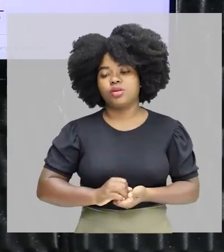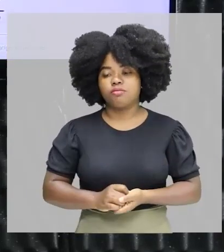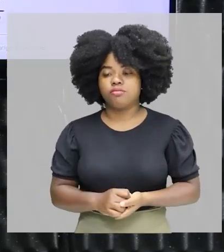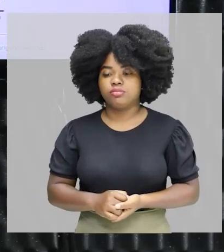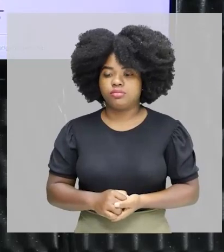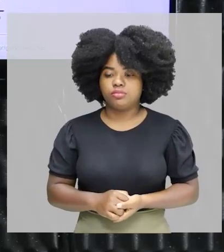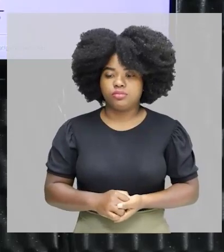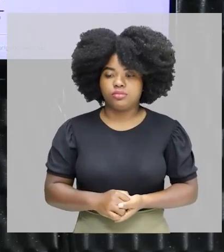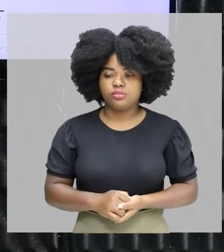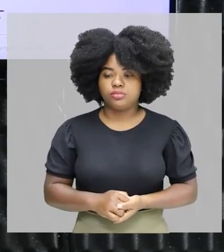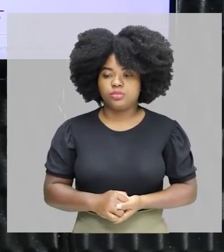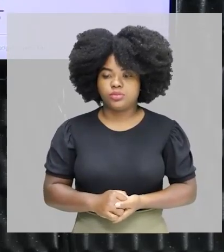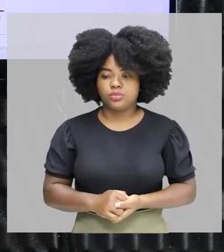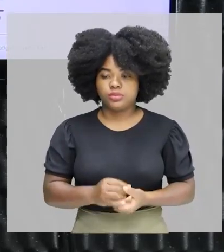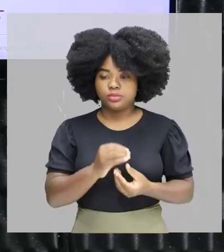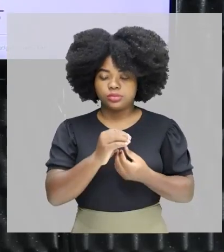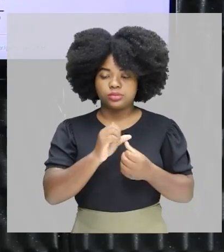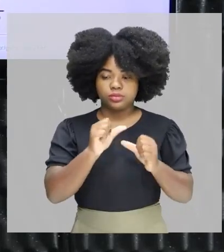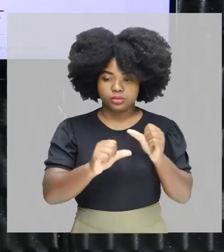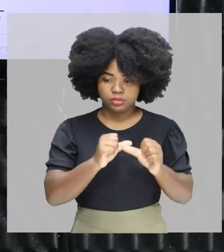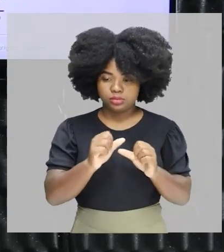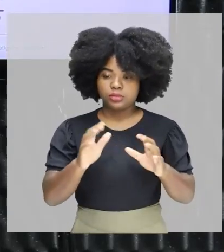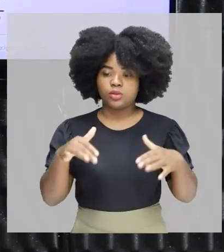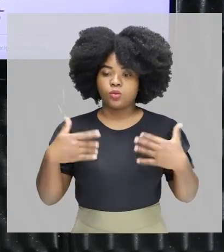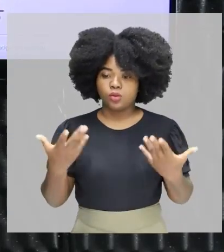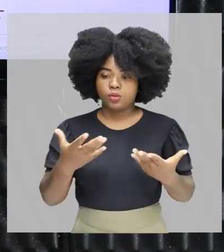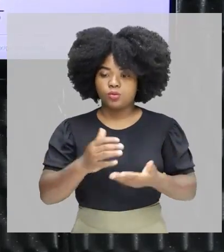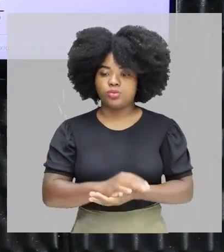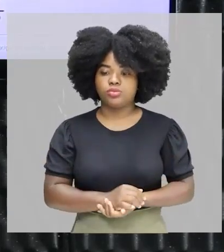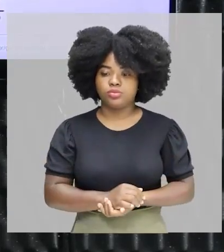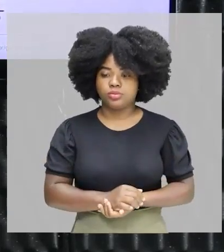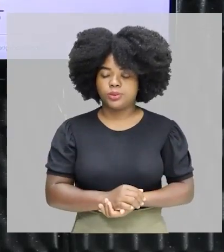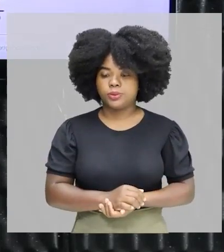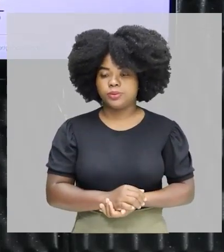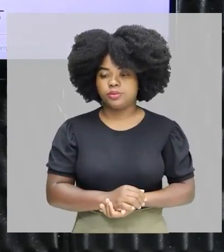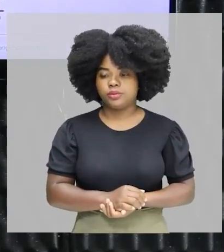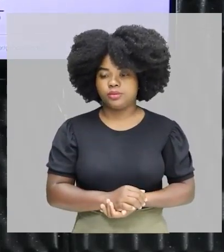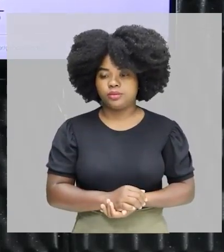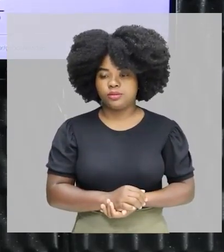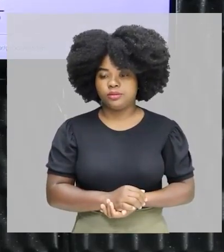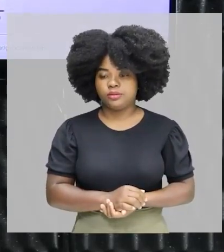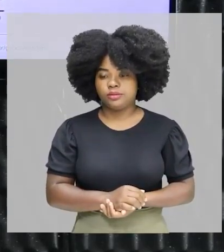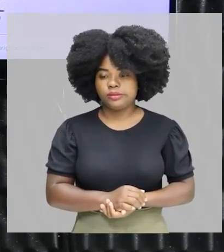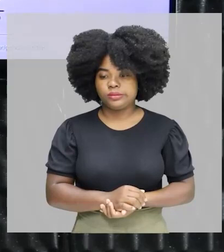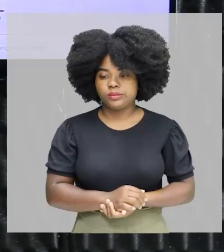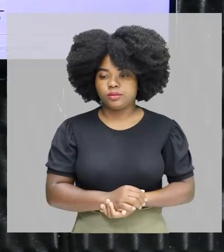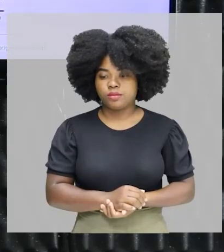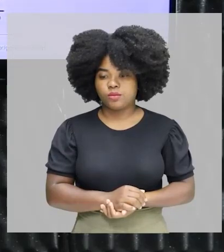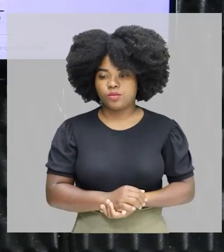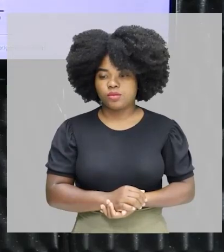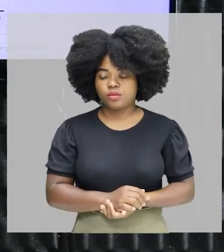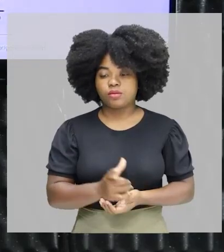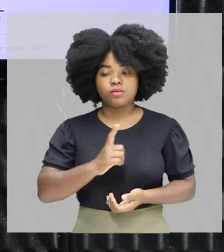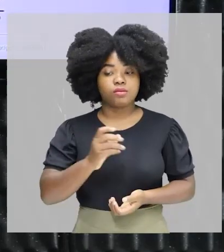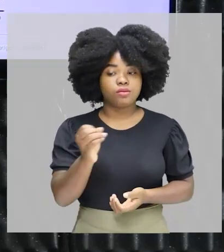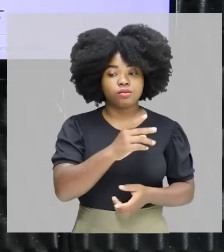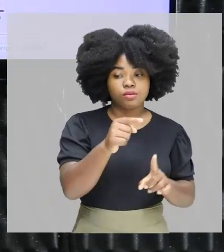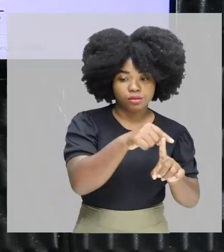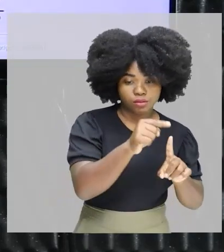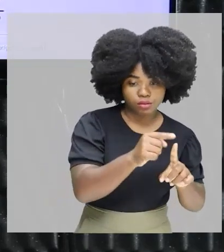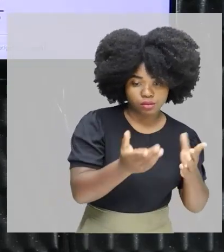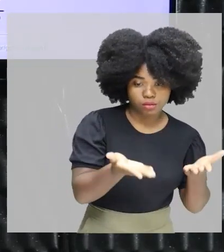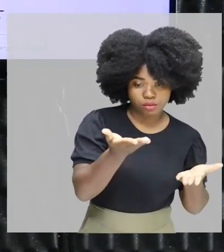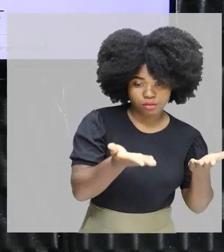alteração no equilíbrio. Só que, de forma espontânea, um novo equilíbrio vai